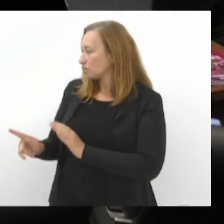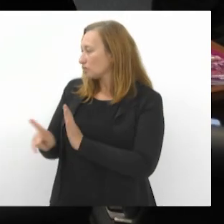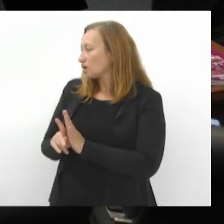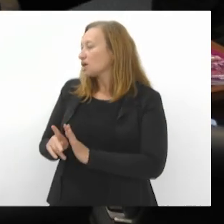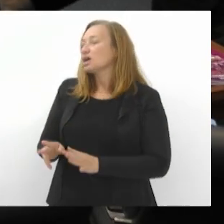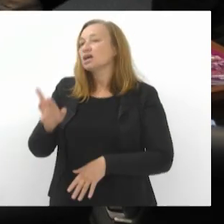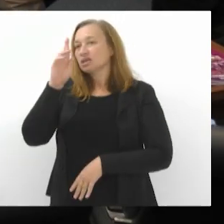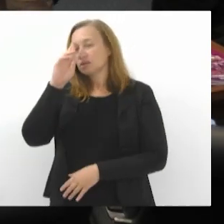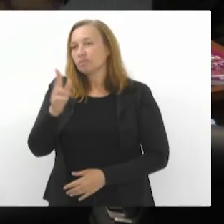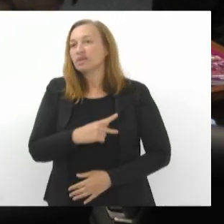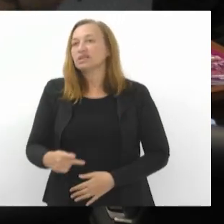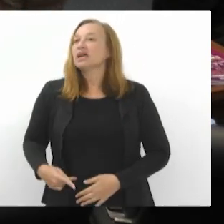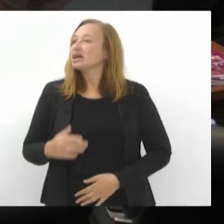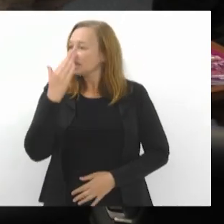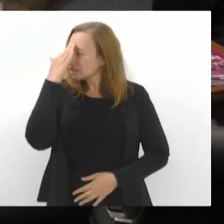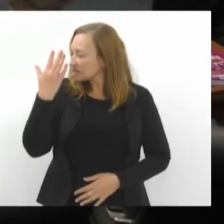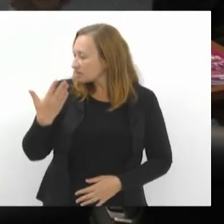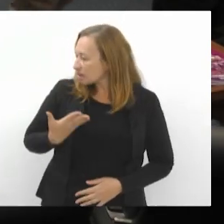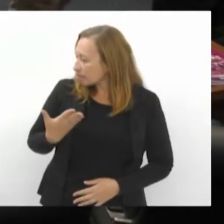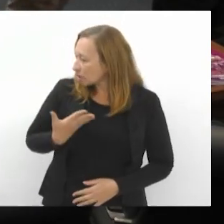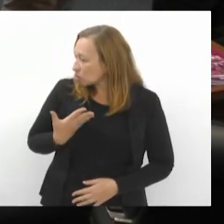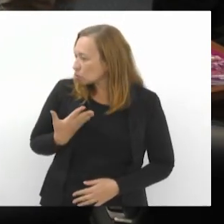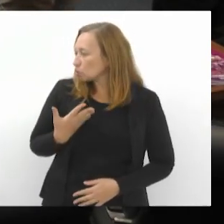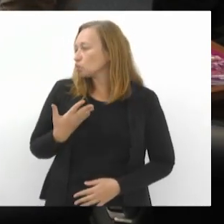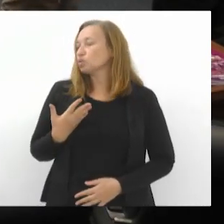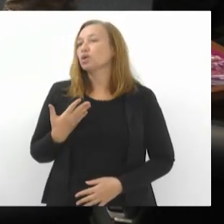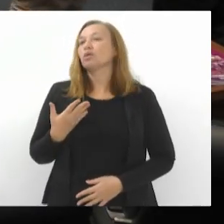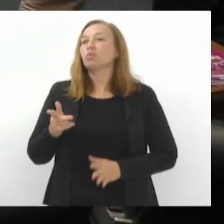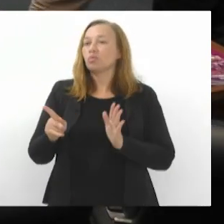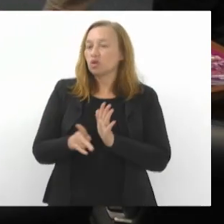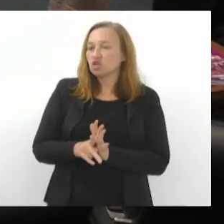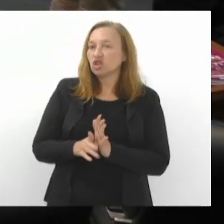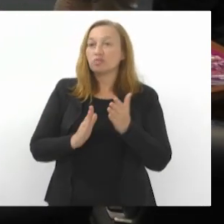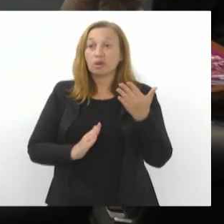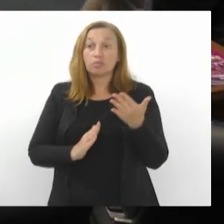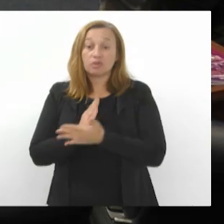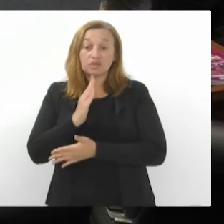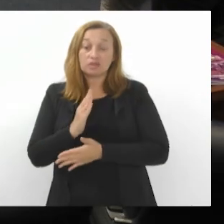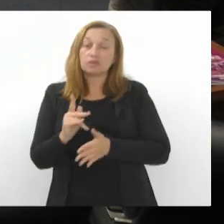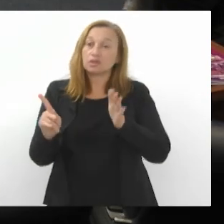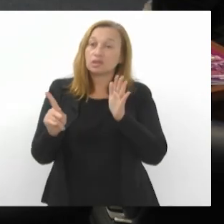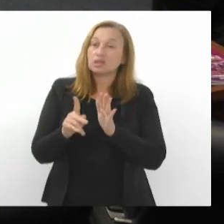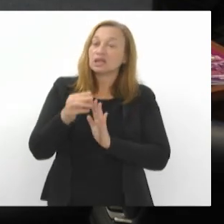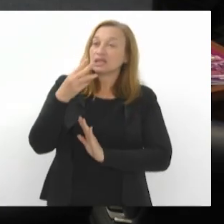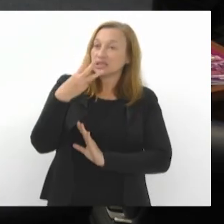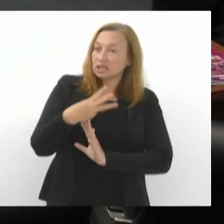queria agradecer aos meus nobres colegas, né, pela aprovação do projeto de lei